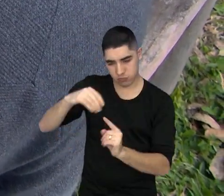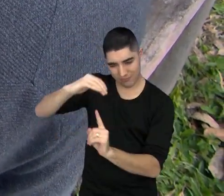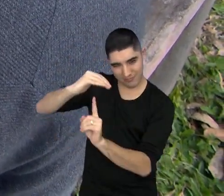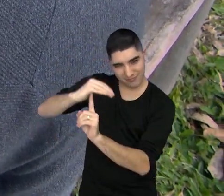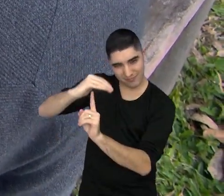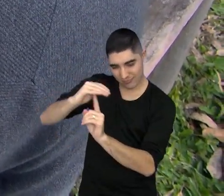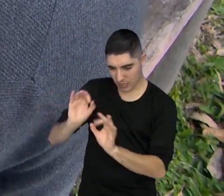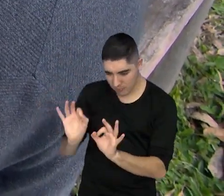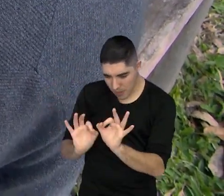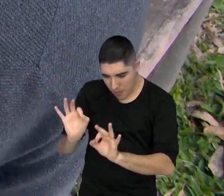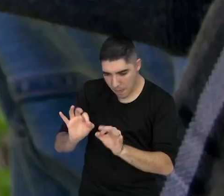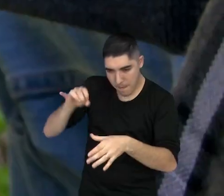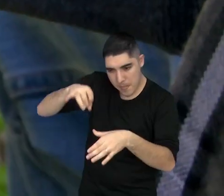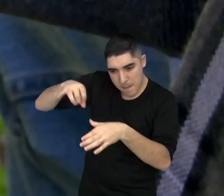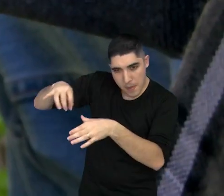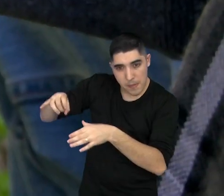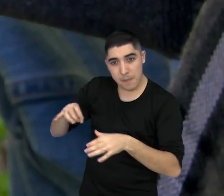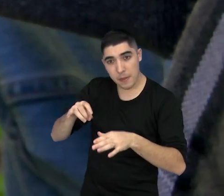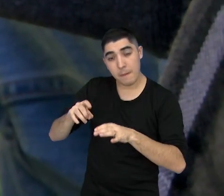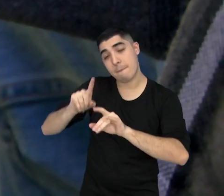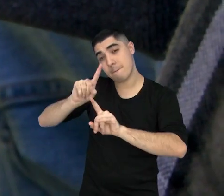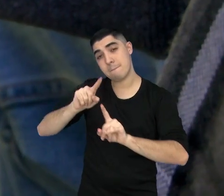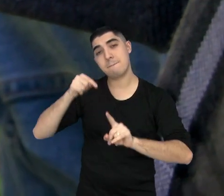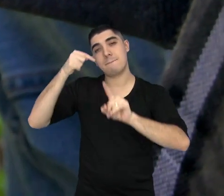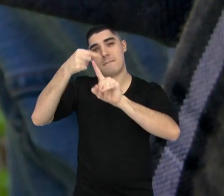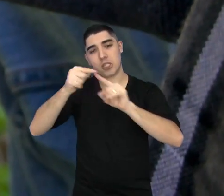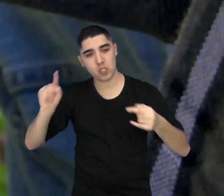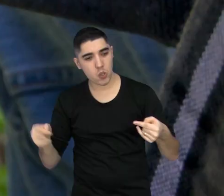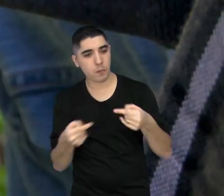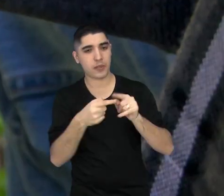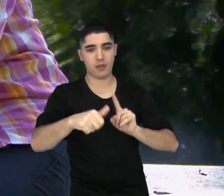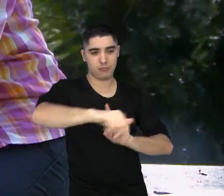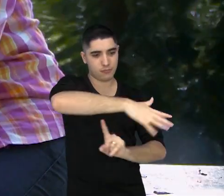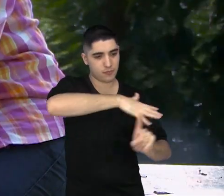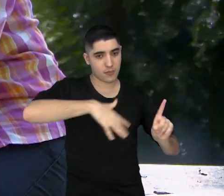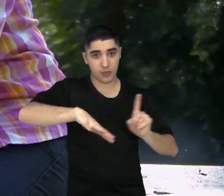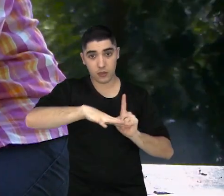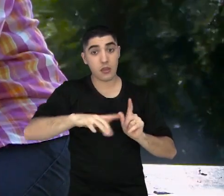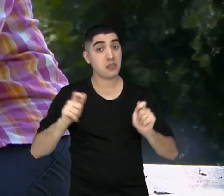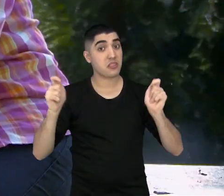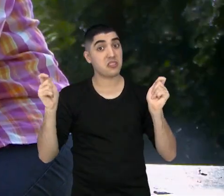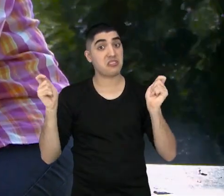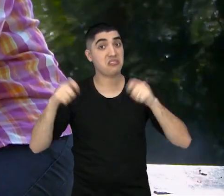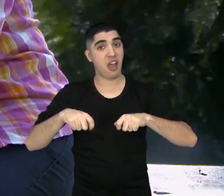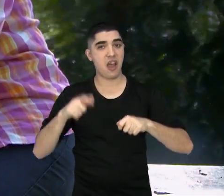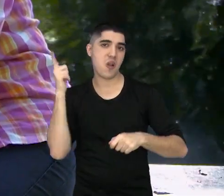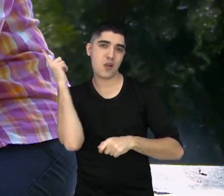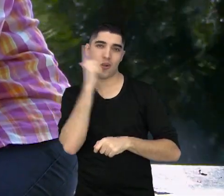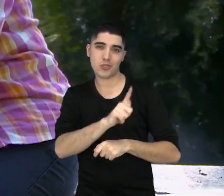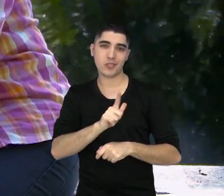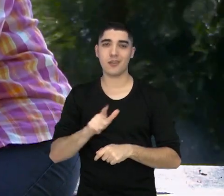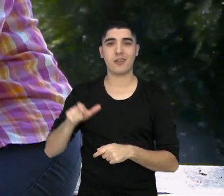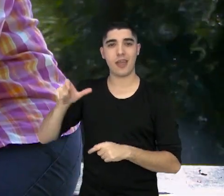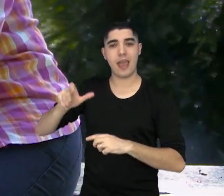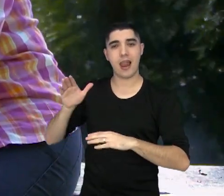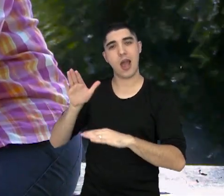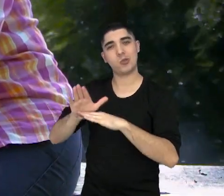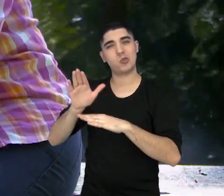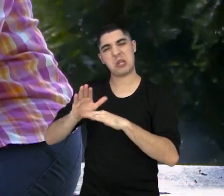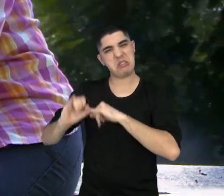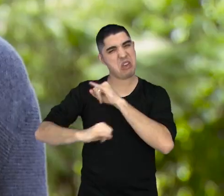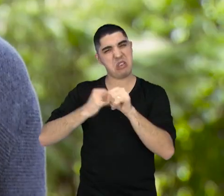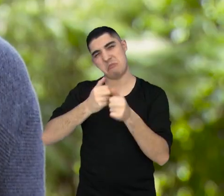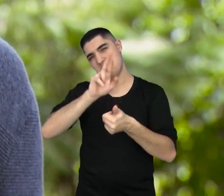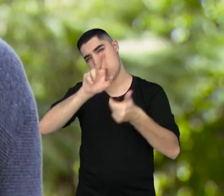cultivo dos cogumelos alinhados com a natureza tem oferecido inúmeros benefícios para o social